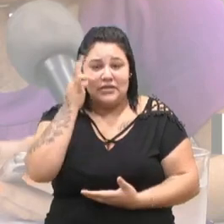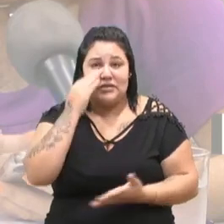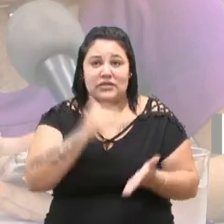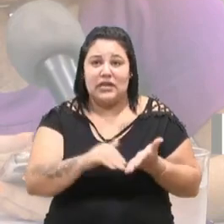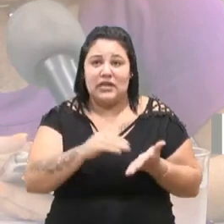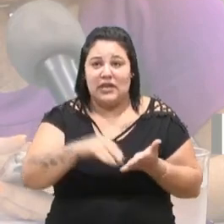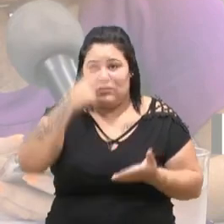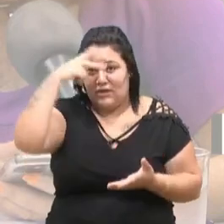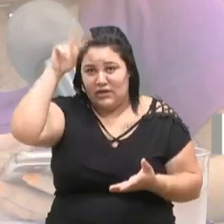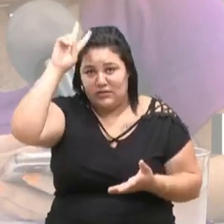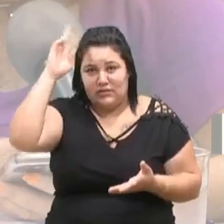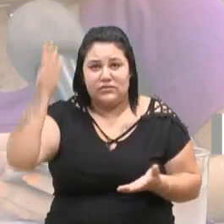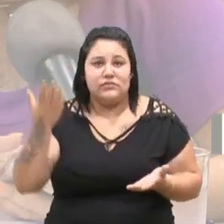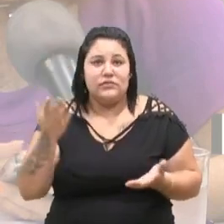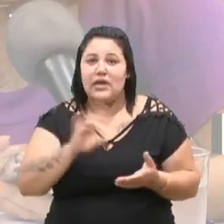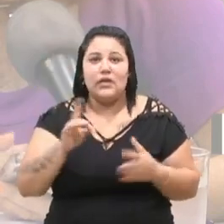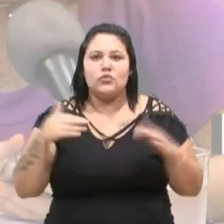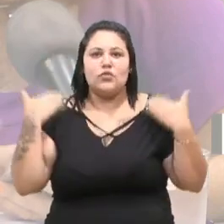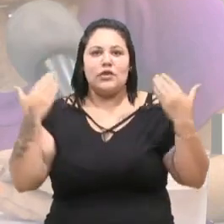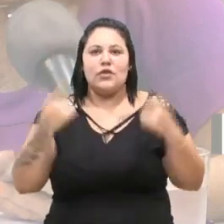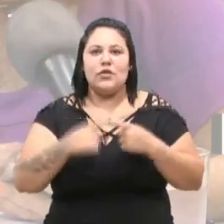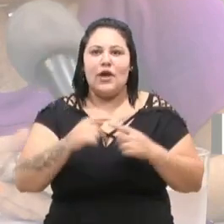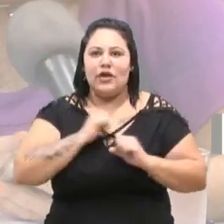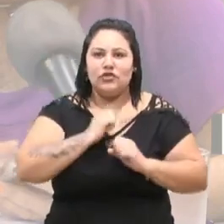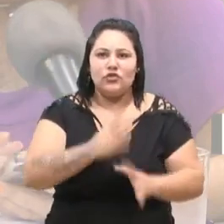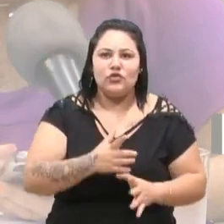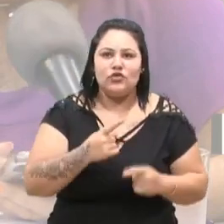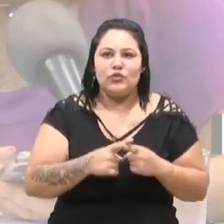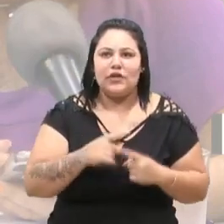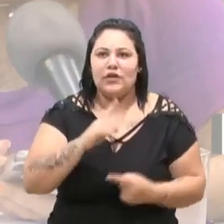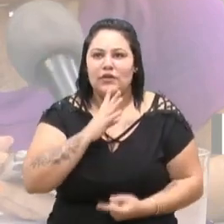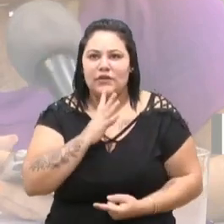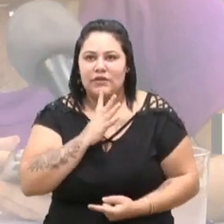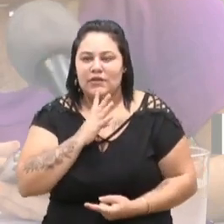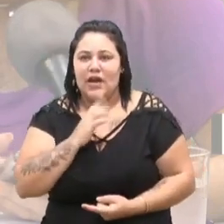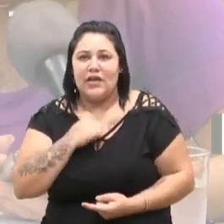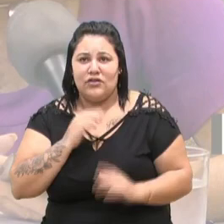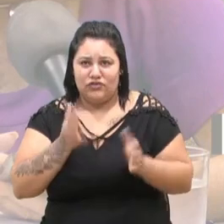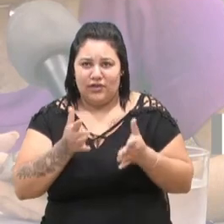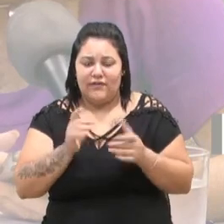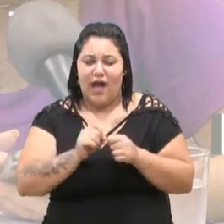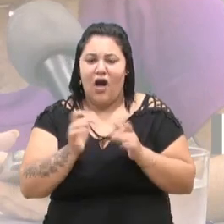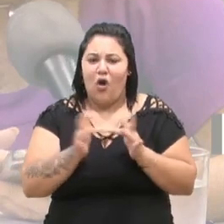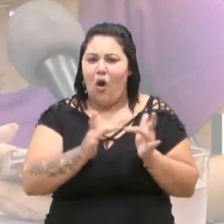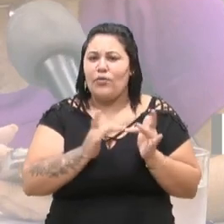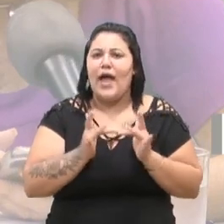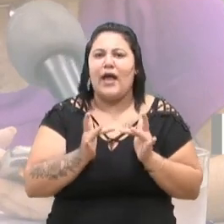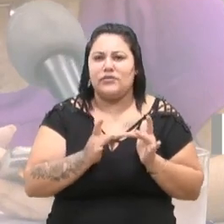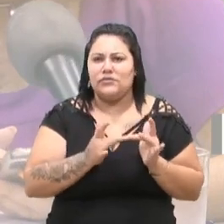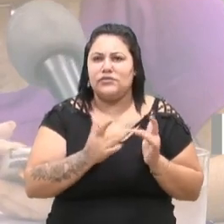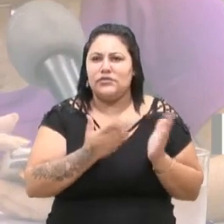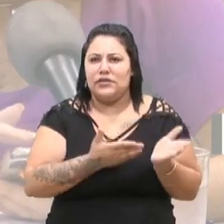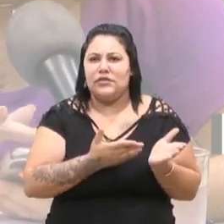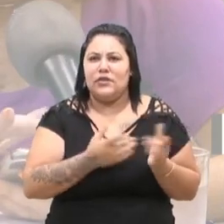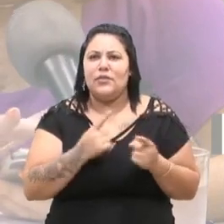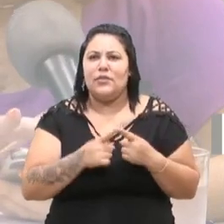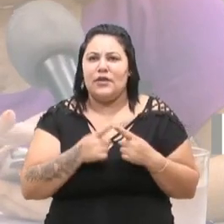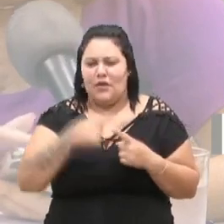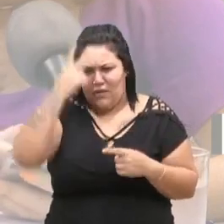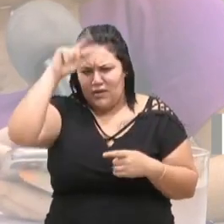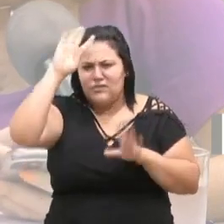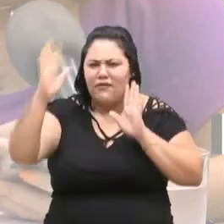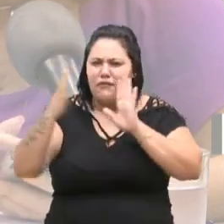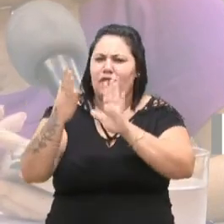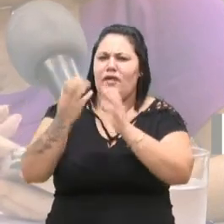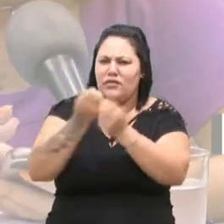que não me surpreendeu a atitude dele por conhecê-lo, por ser uma pessoa que dá a cara para bater